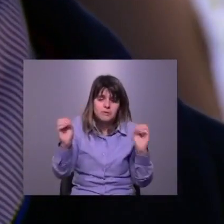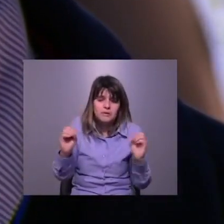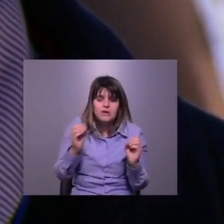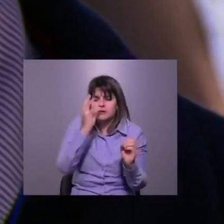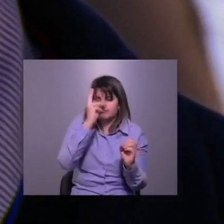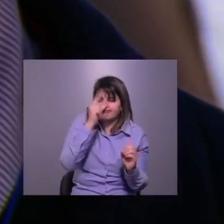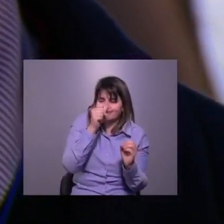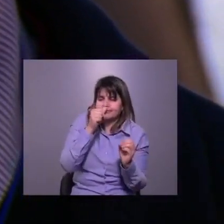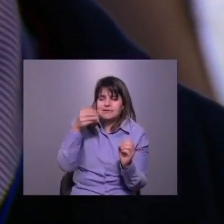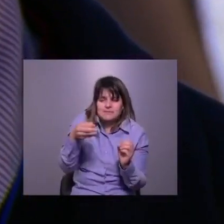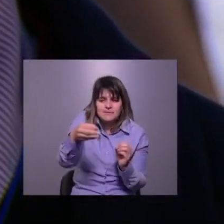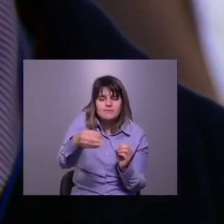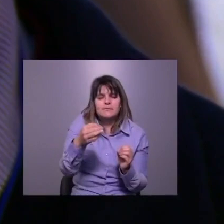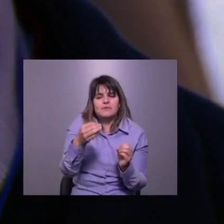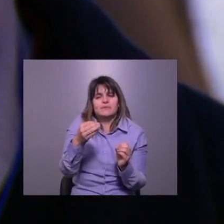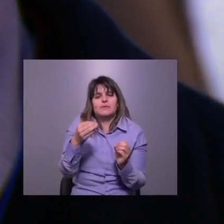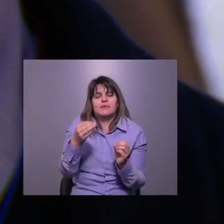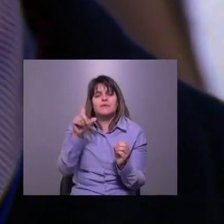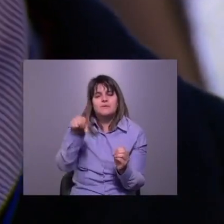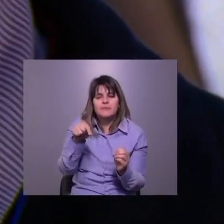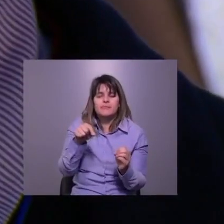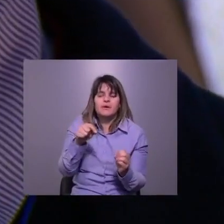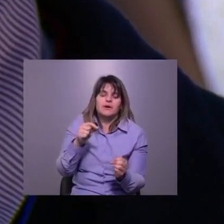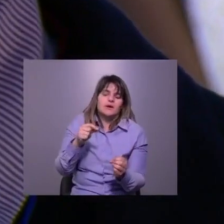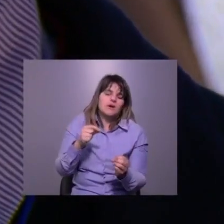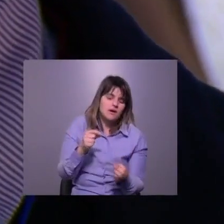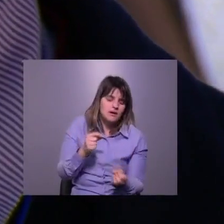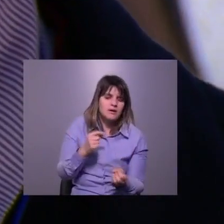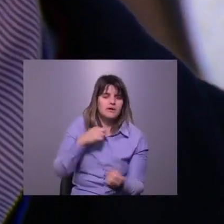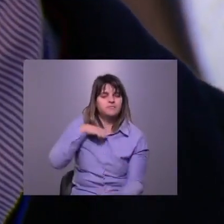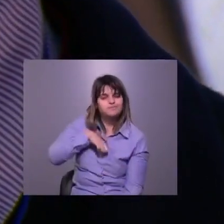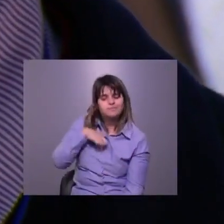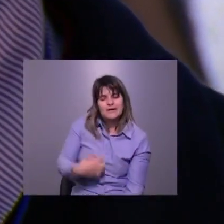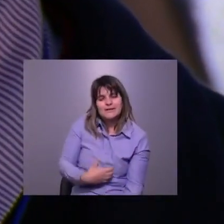luto contínuo, os lamentos causados